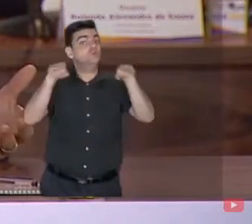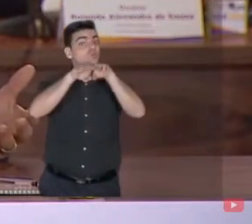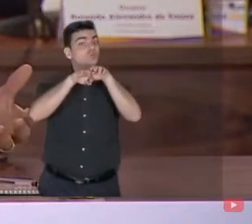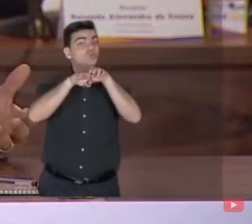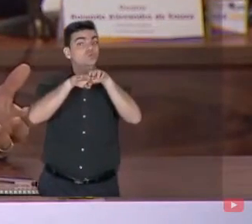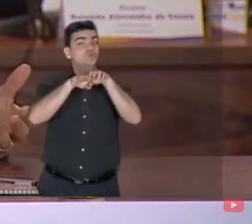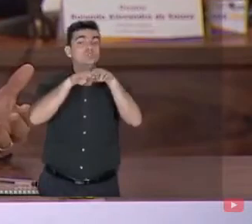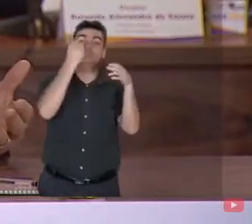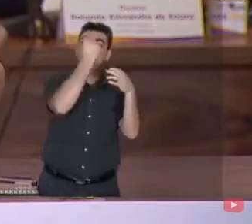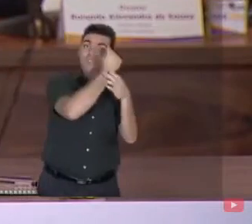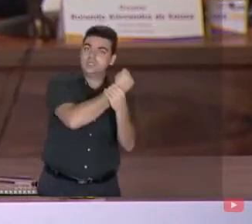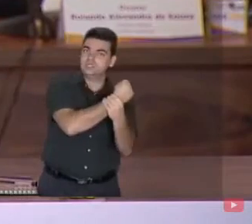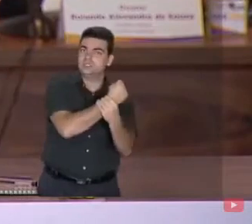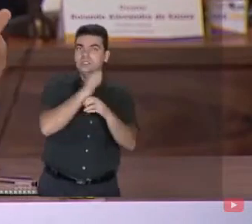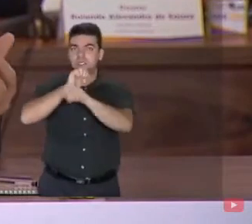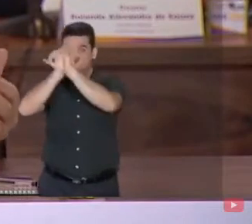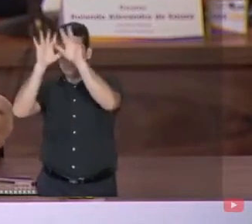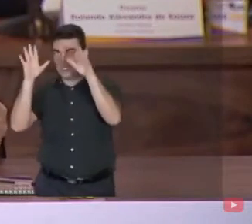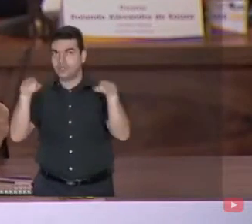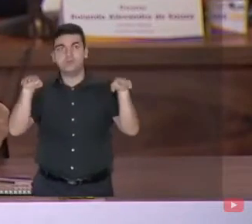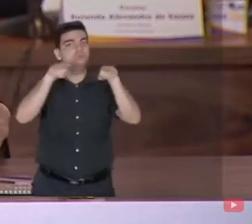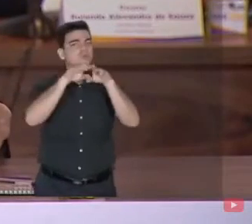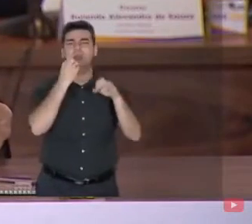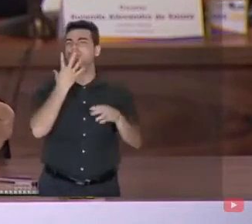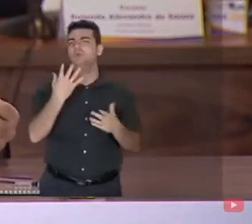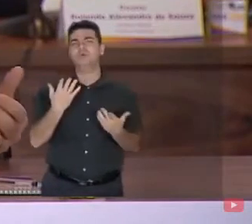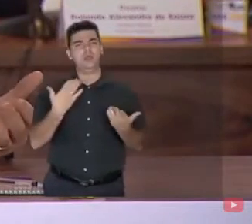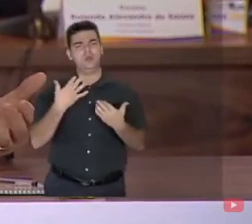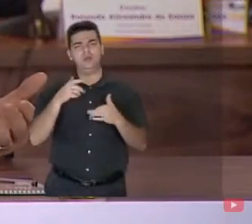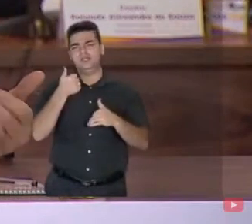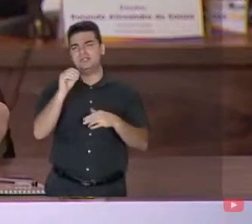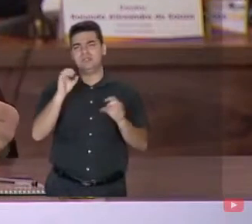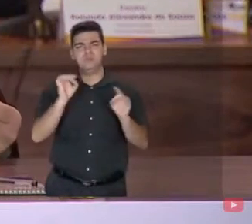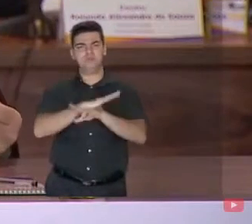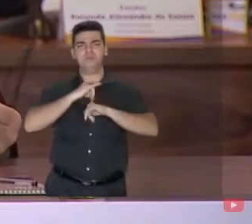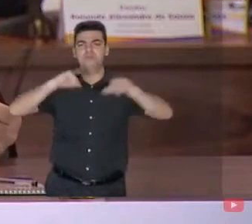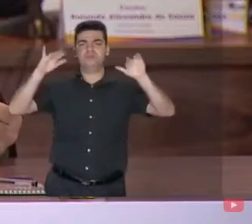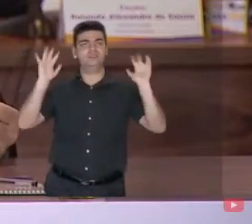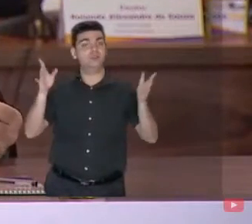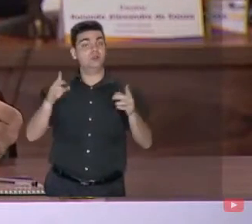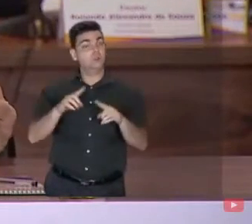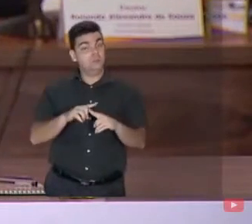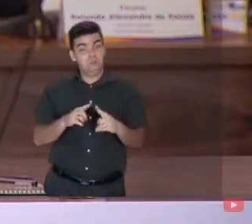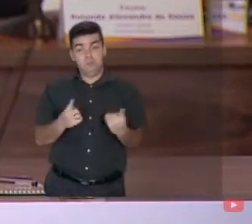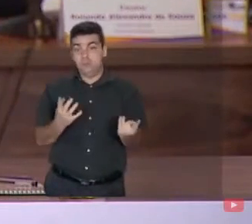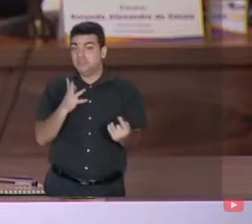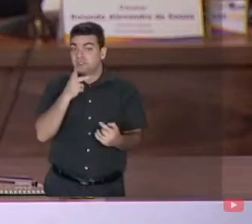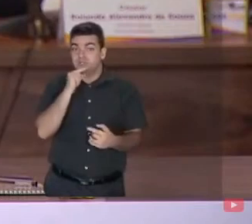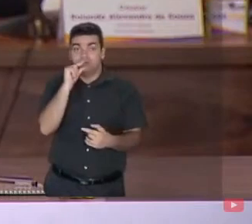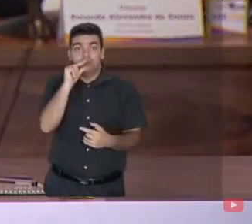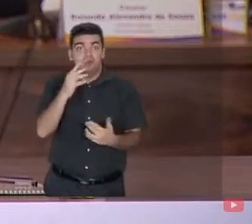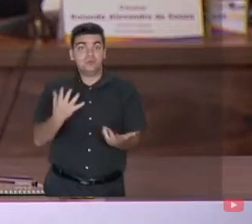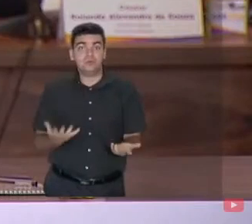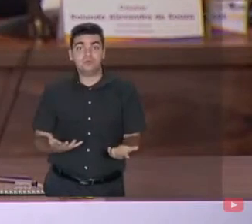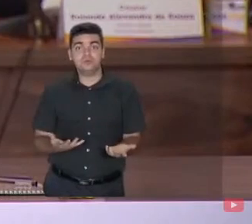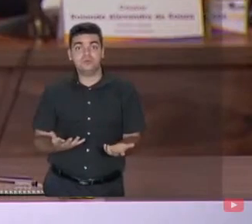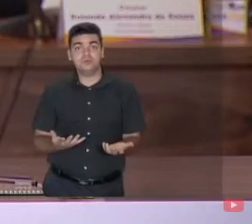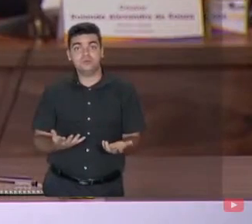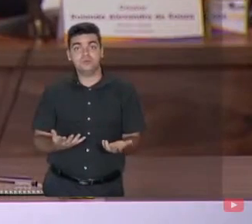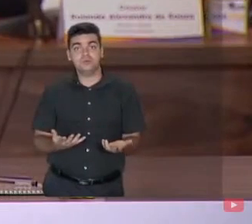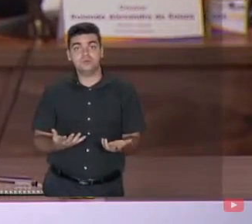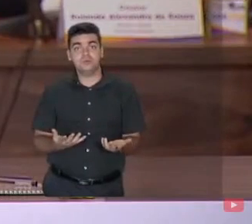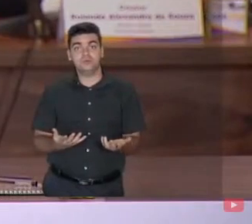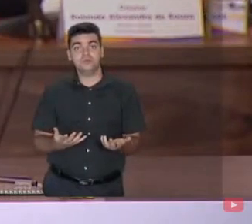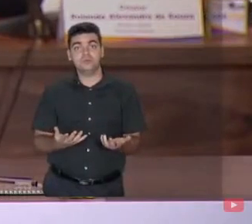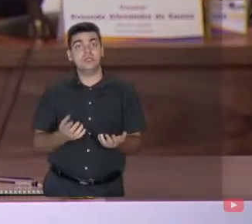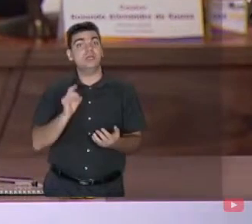divulgado até às 20 horas, tanto melhor. De fato, o atraso que se